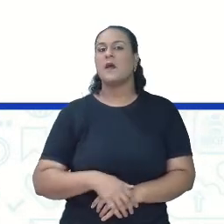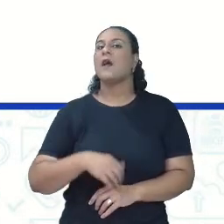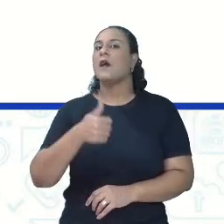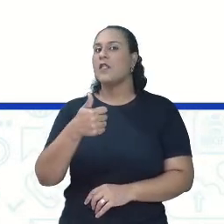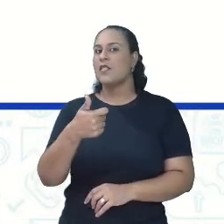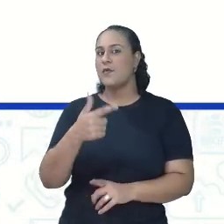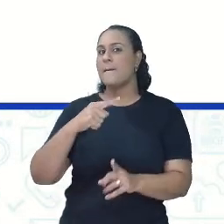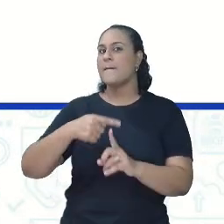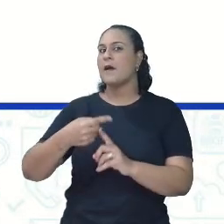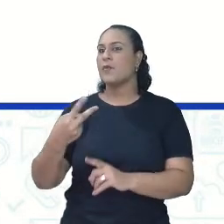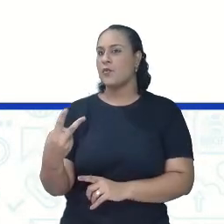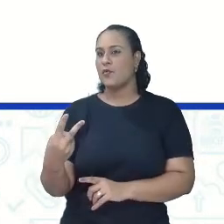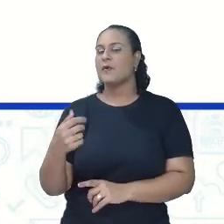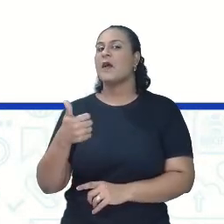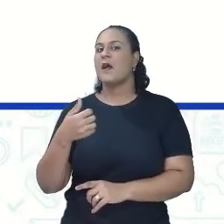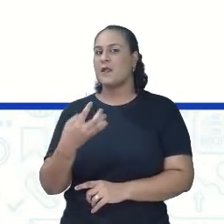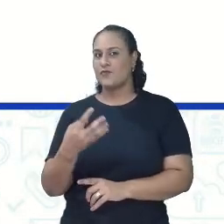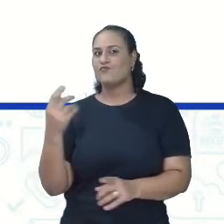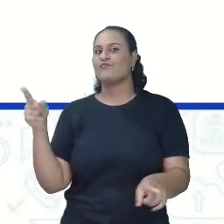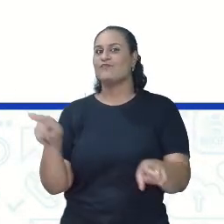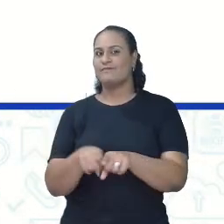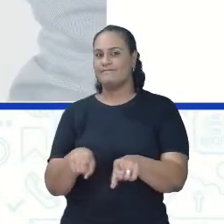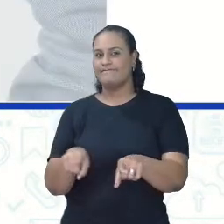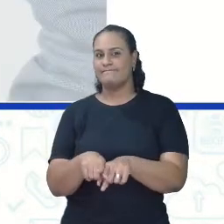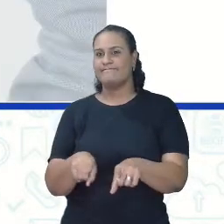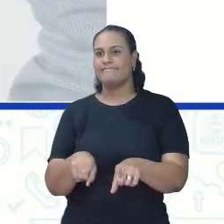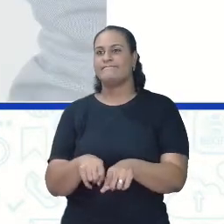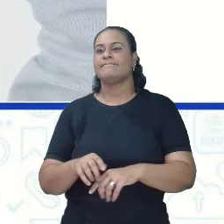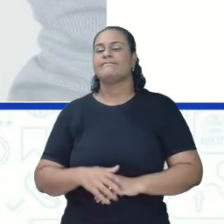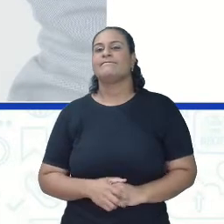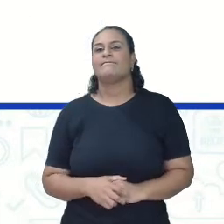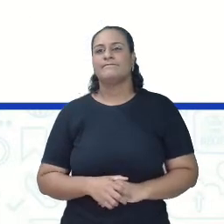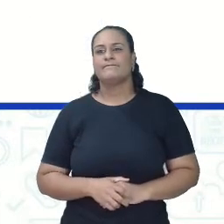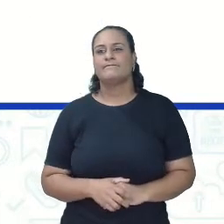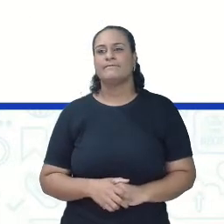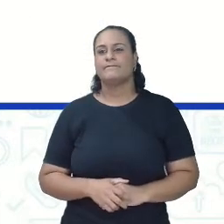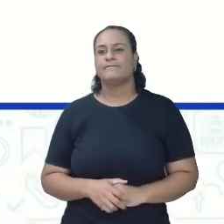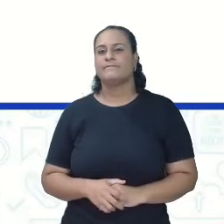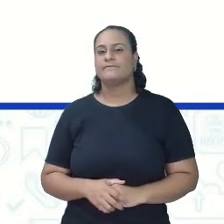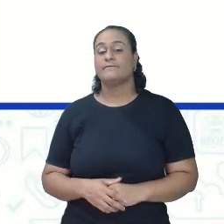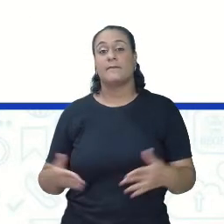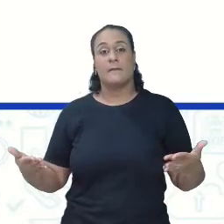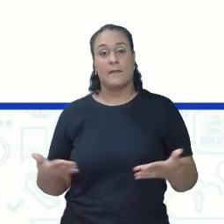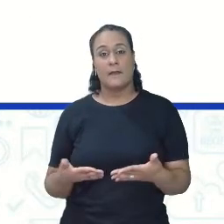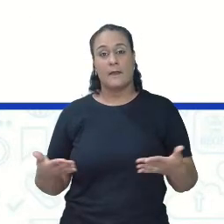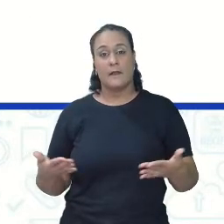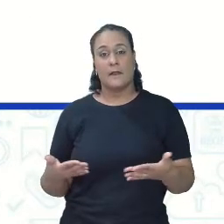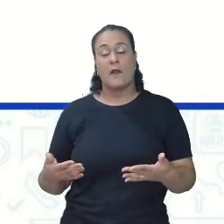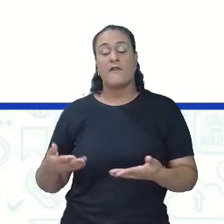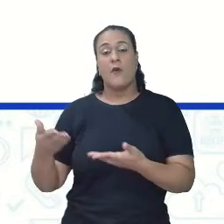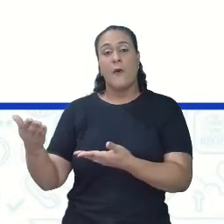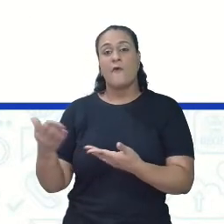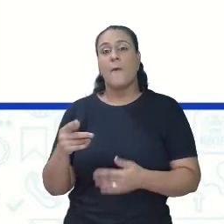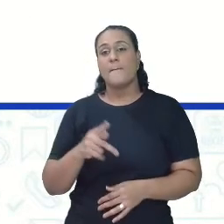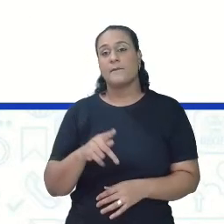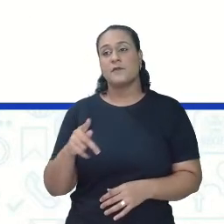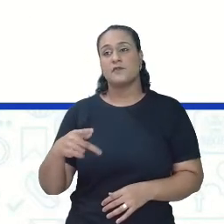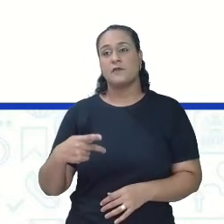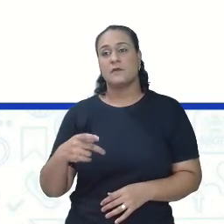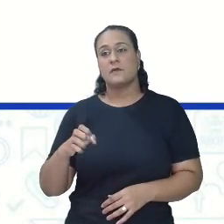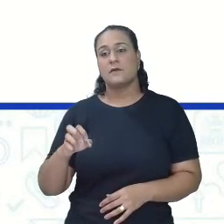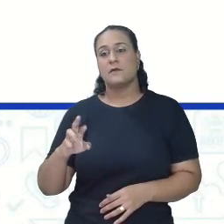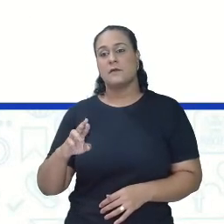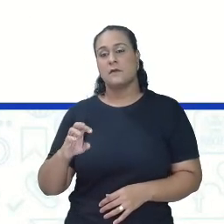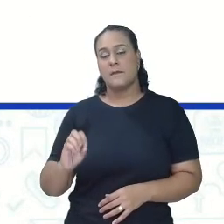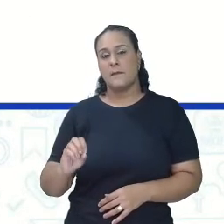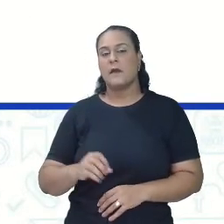vai dar 14. Então, funciona a relação de Euler aí, tá certo? Deixa eu passar uma palavrinha agora para o professor Pedro, rapidinho, para ele fazer um